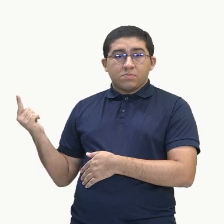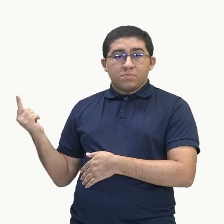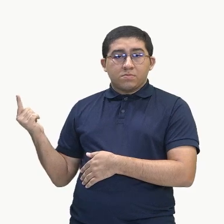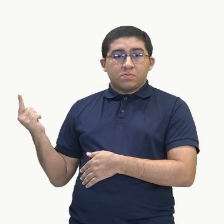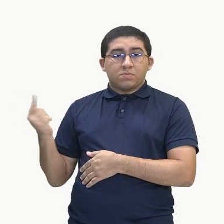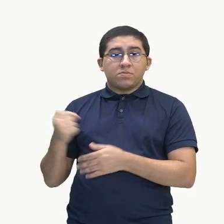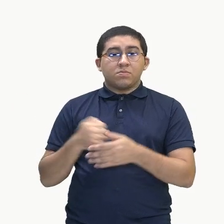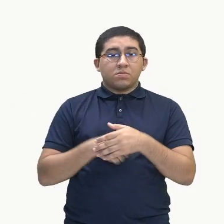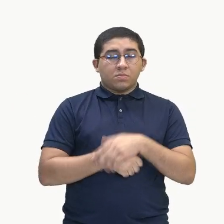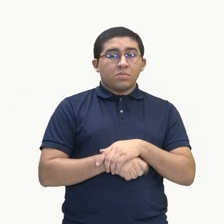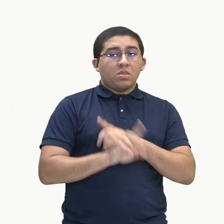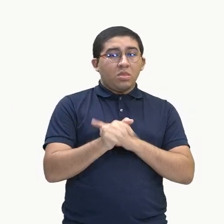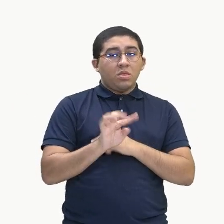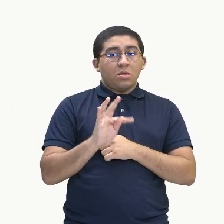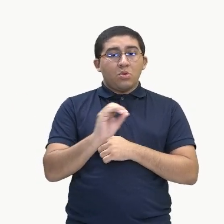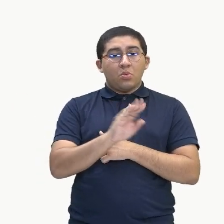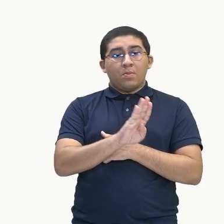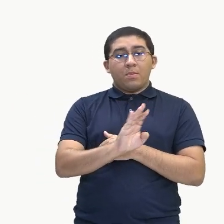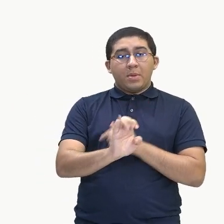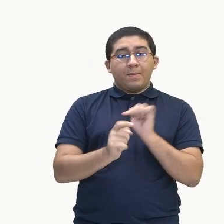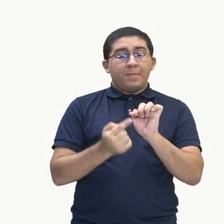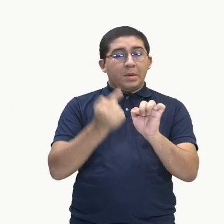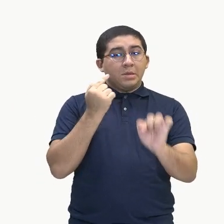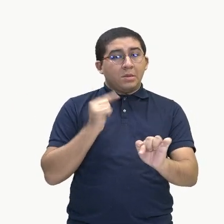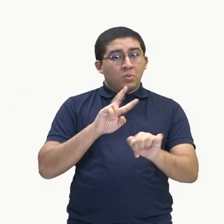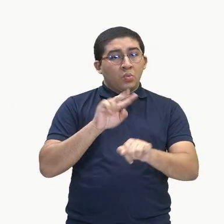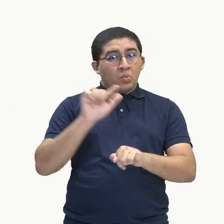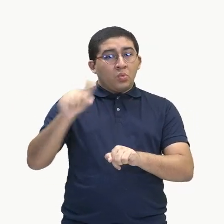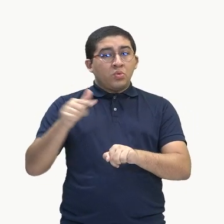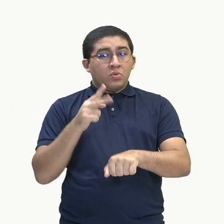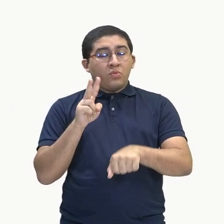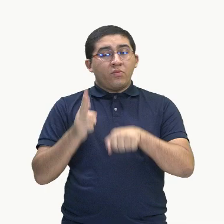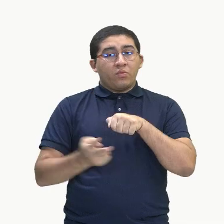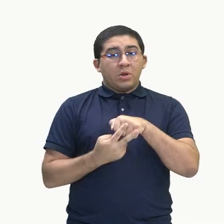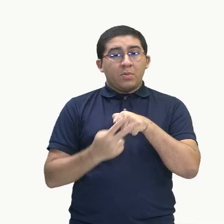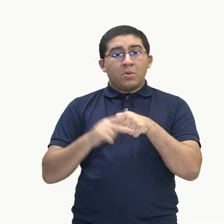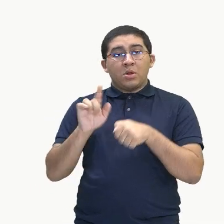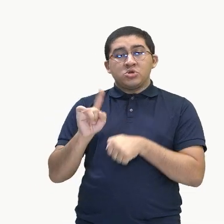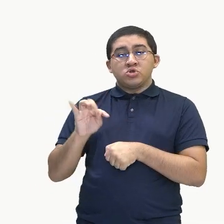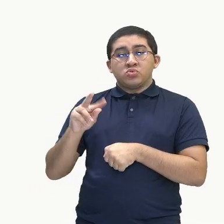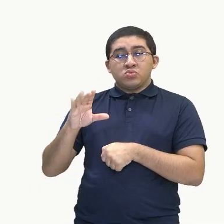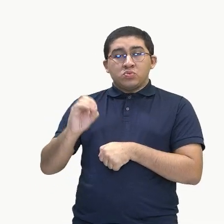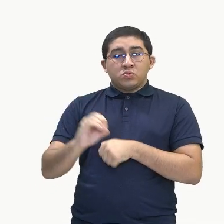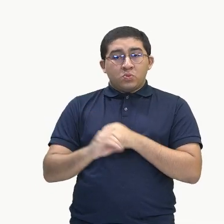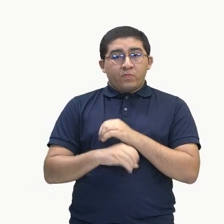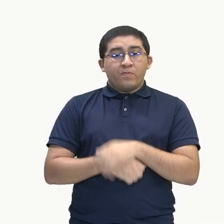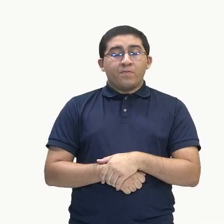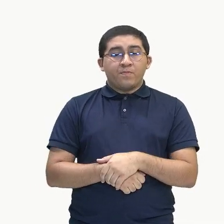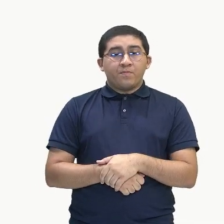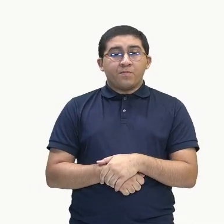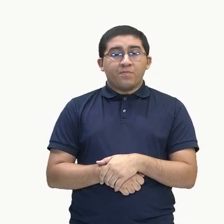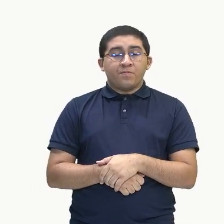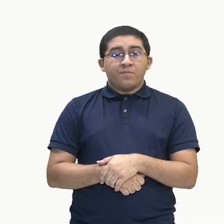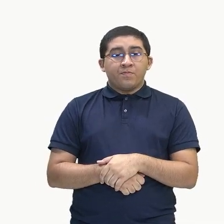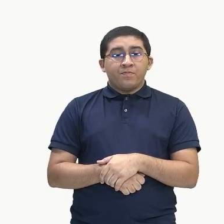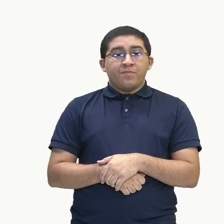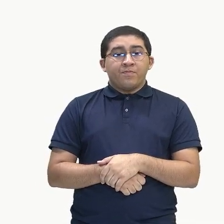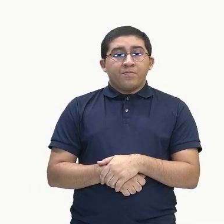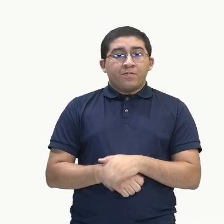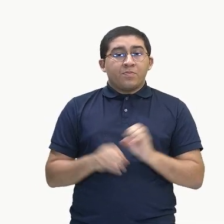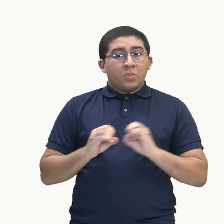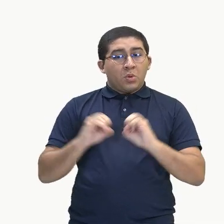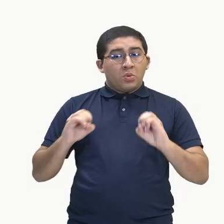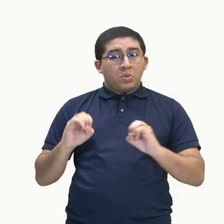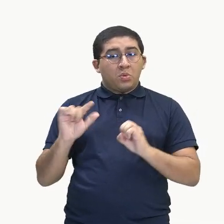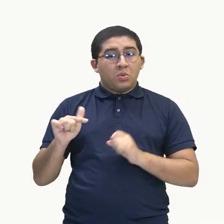com o to be no passado e o meu próximo verbo com o gerúndio. Então, a próxima oração, o próximo